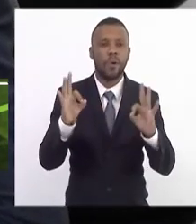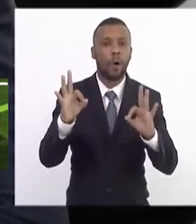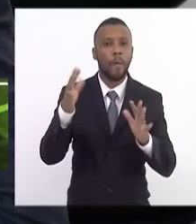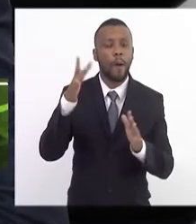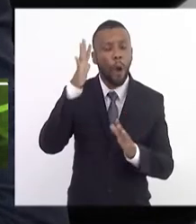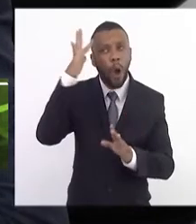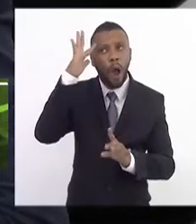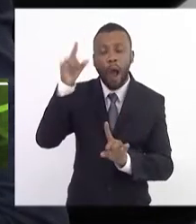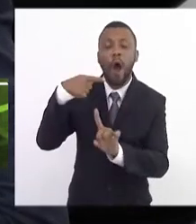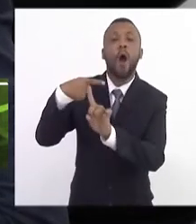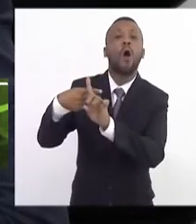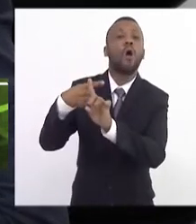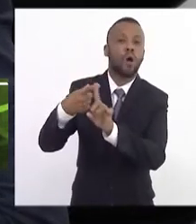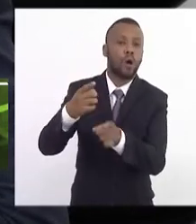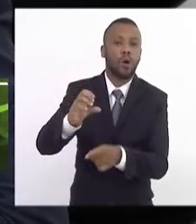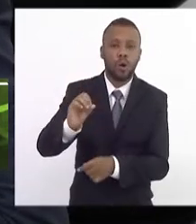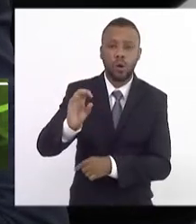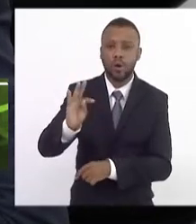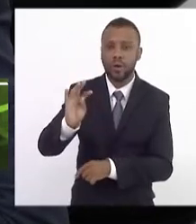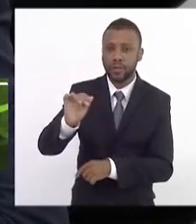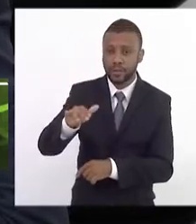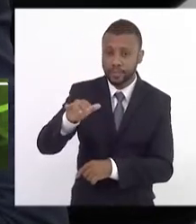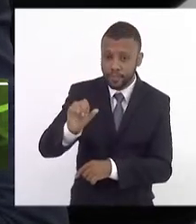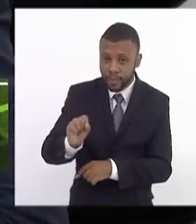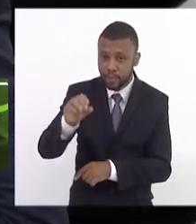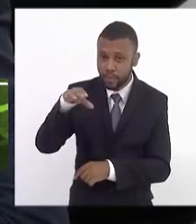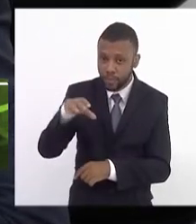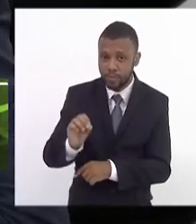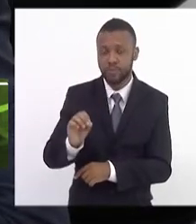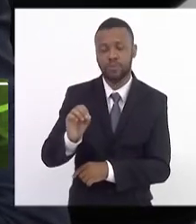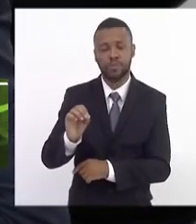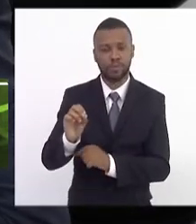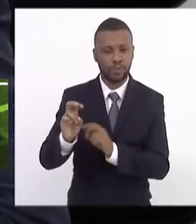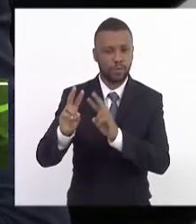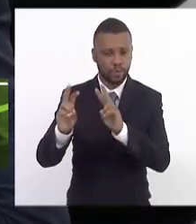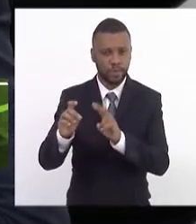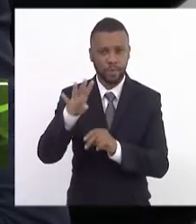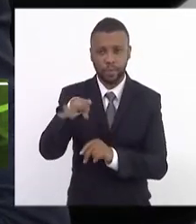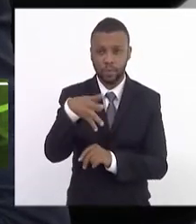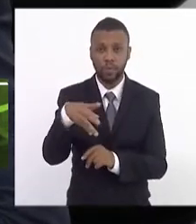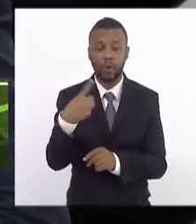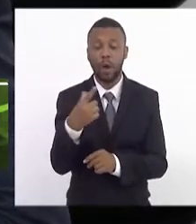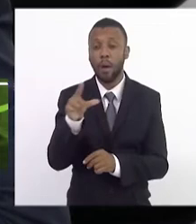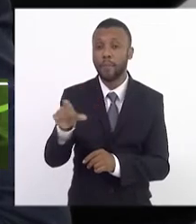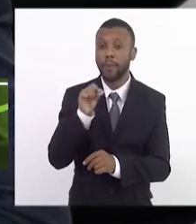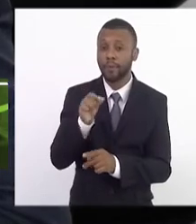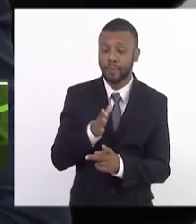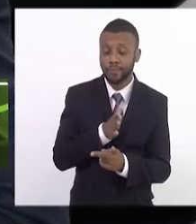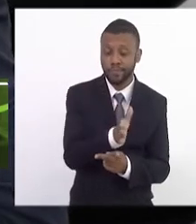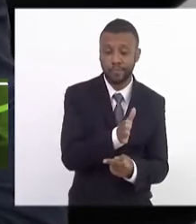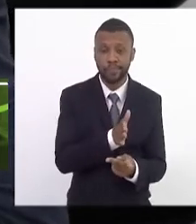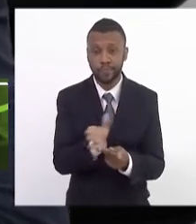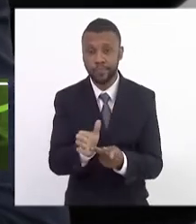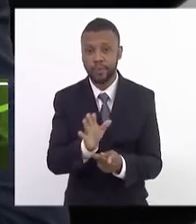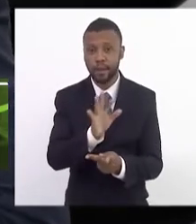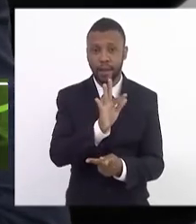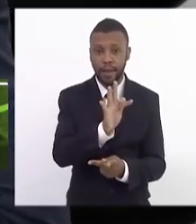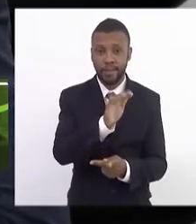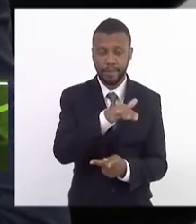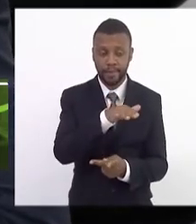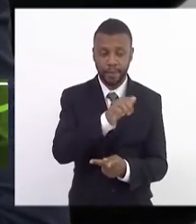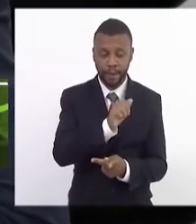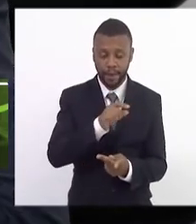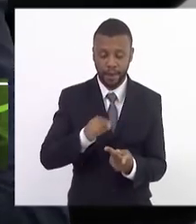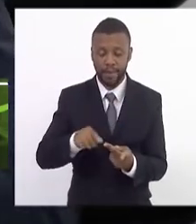programa. Nós optamos por fazer em duas fontes, na época, FMA e FECAM,